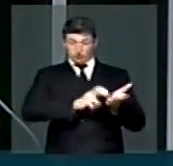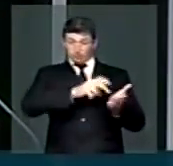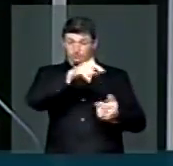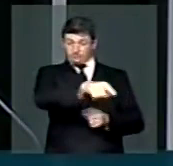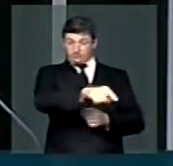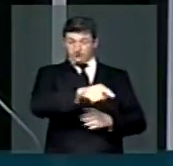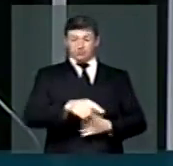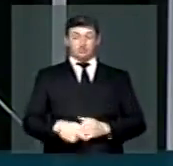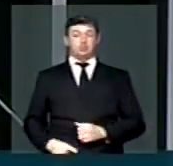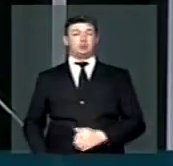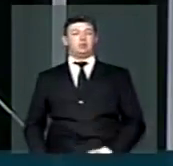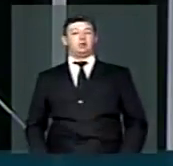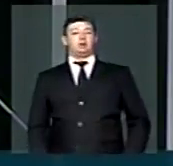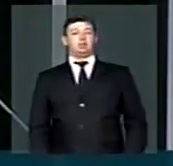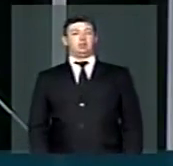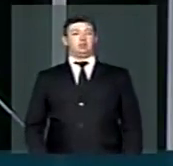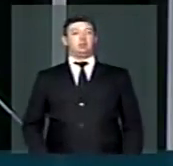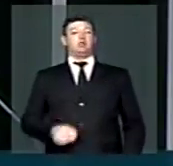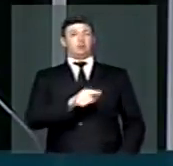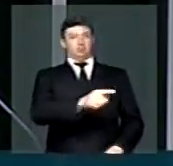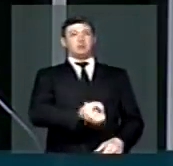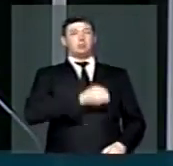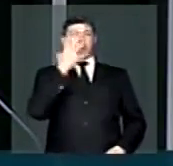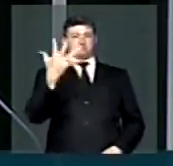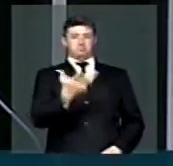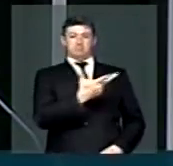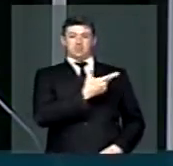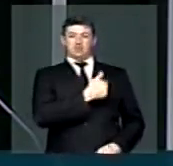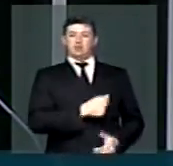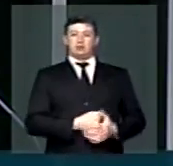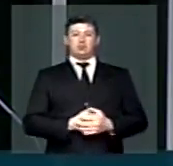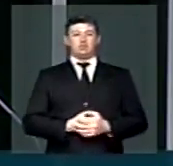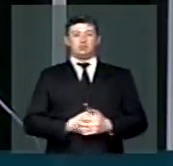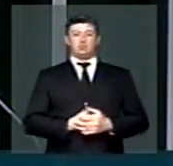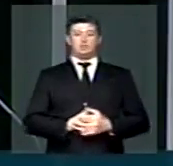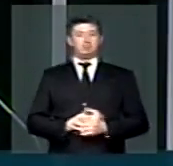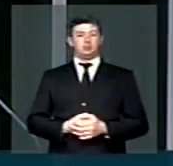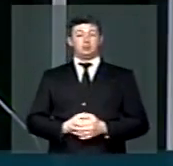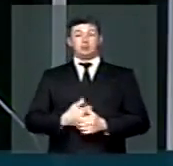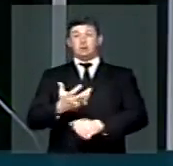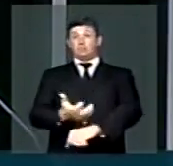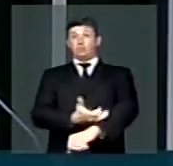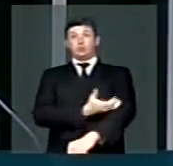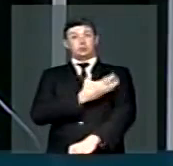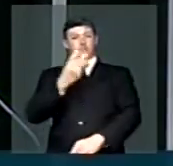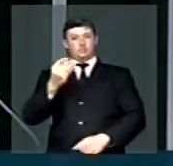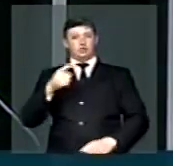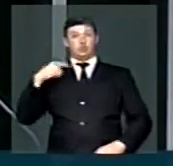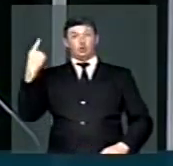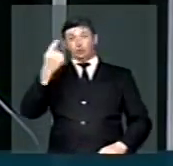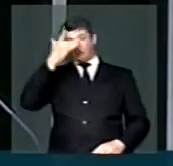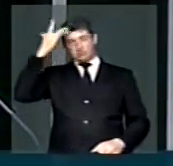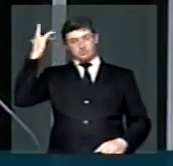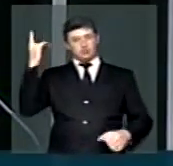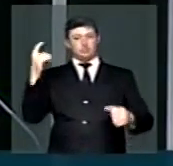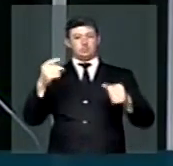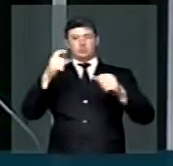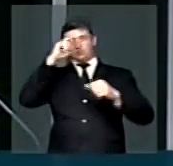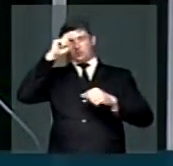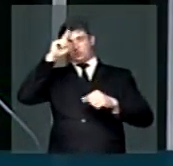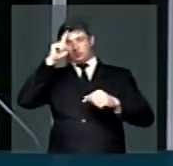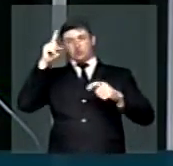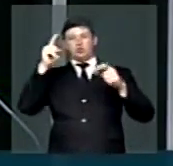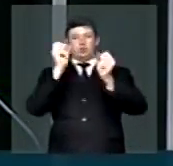que esteve, aliás, fez um belo pronunciamento que emocionou inclusive todos os motoristas da ambulância que